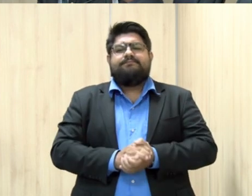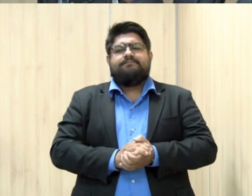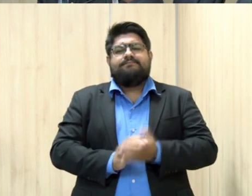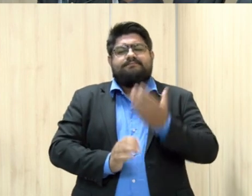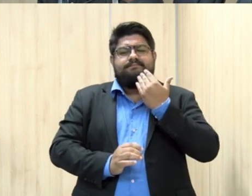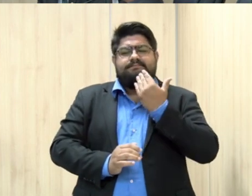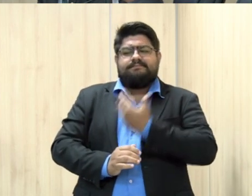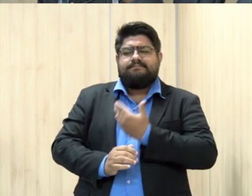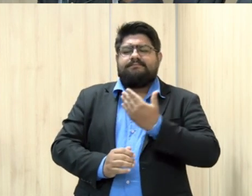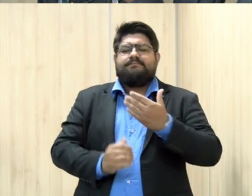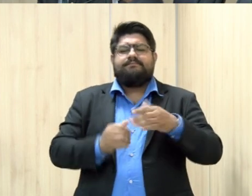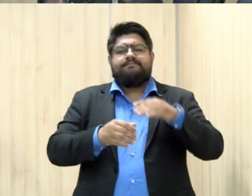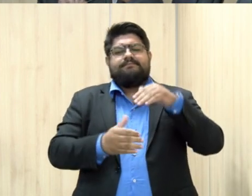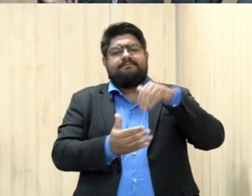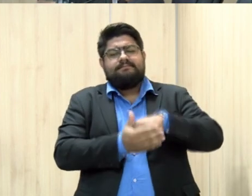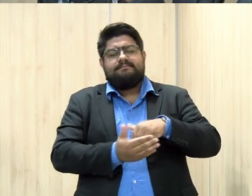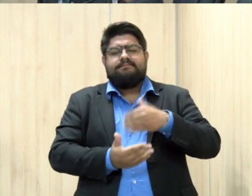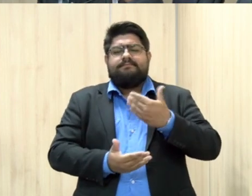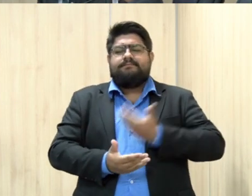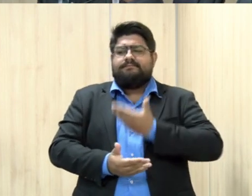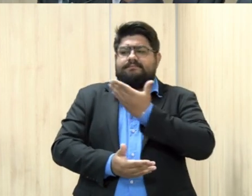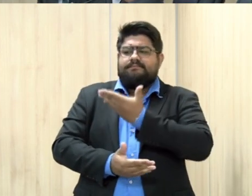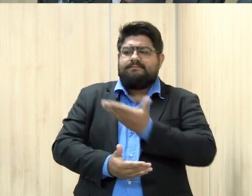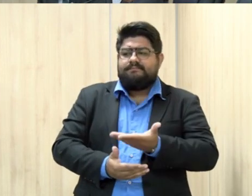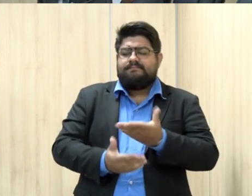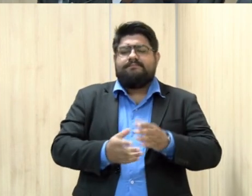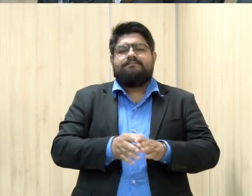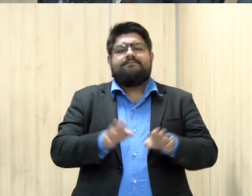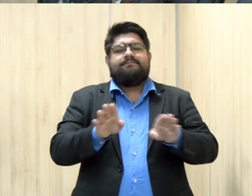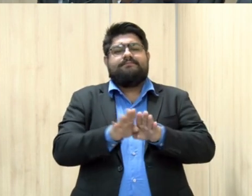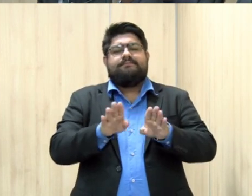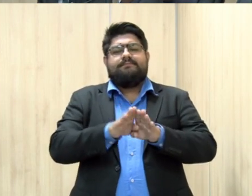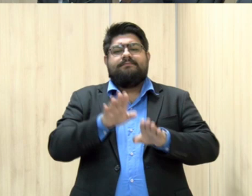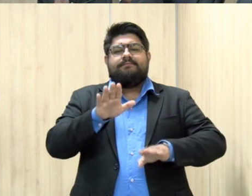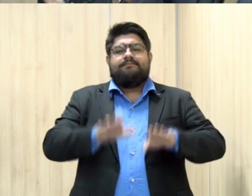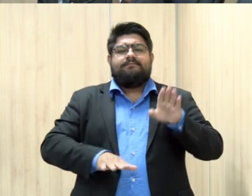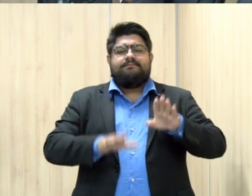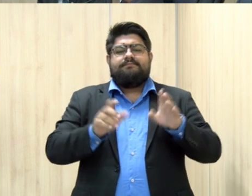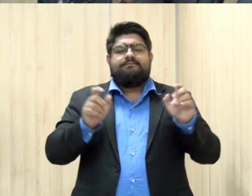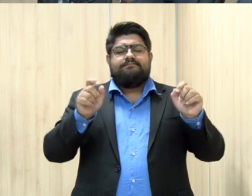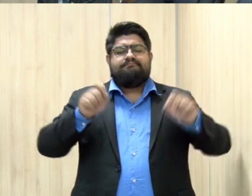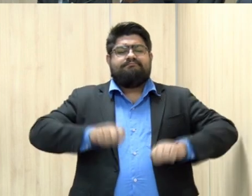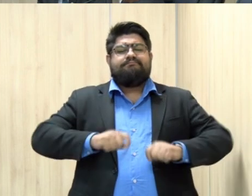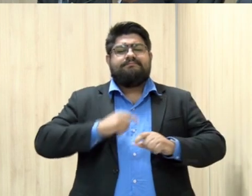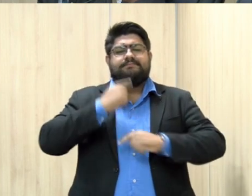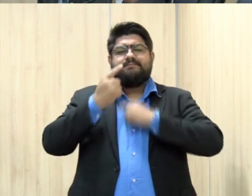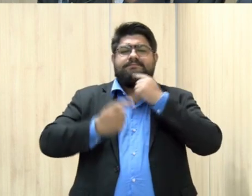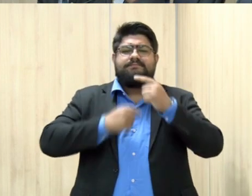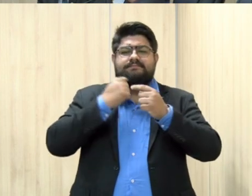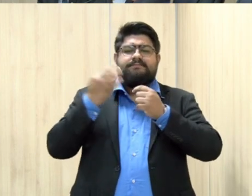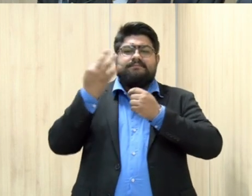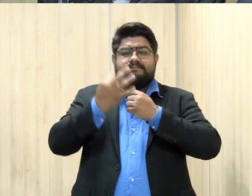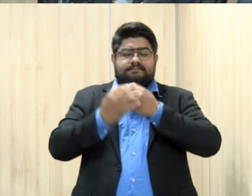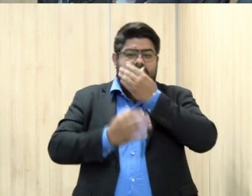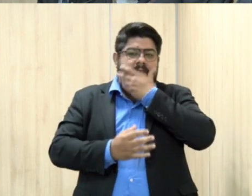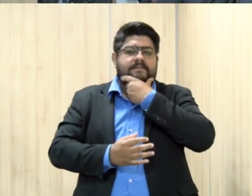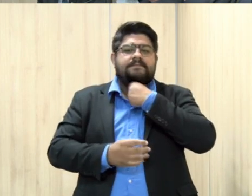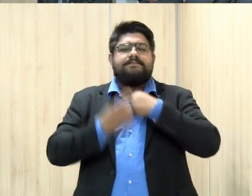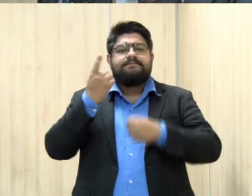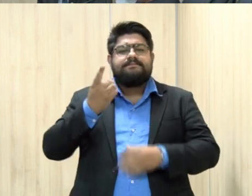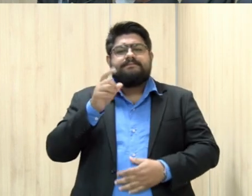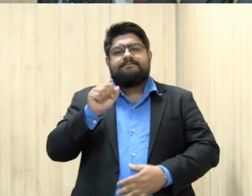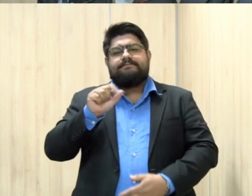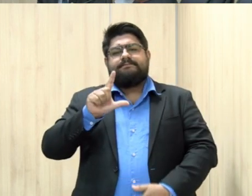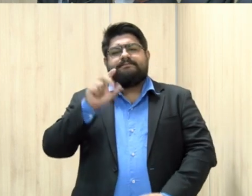peço aqui o voto dos colegas embora possa ter também essa essa esse questionamento futuro Deputado ah lá